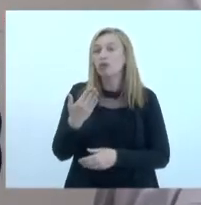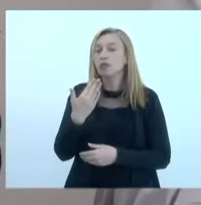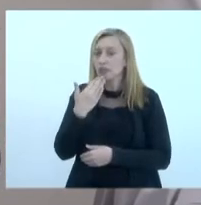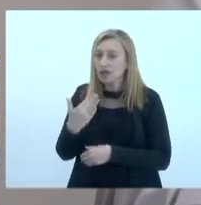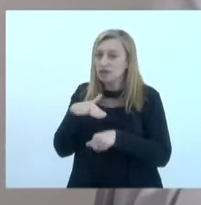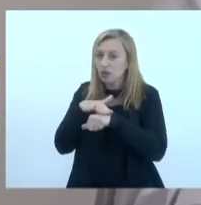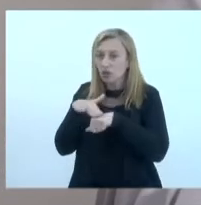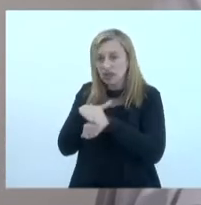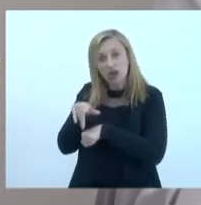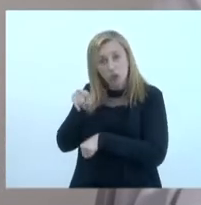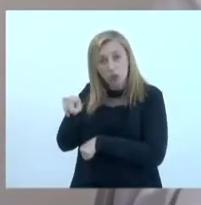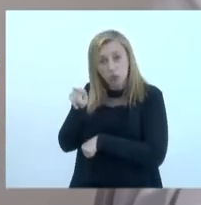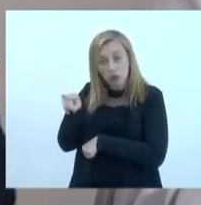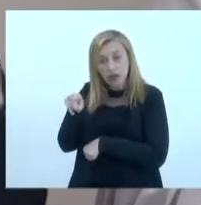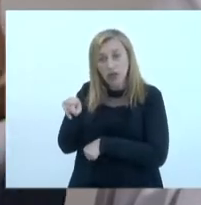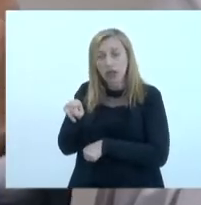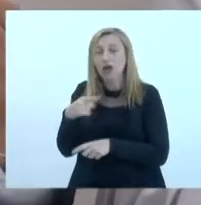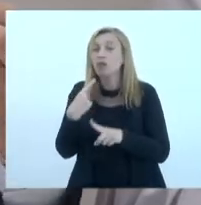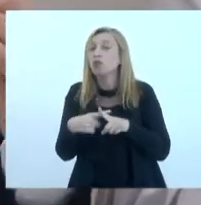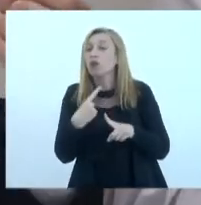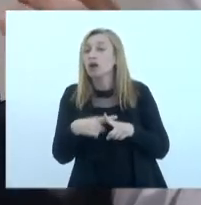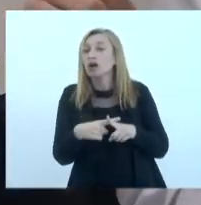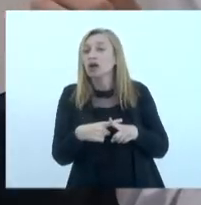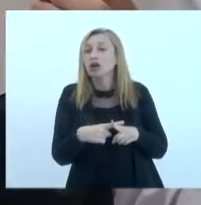conversem, porque